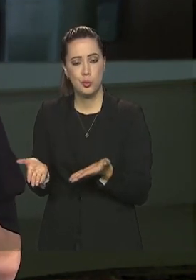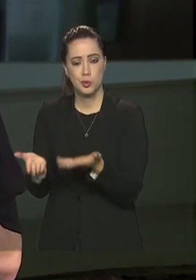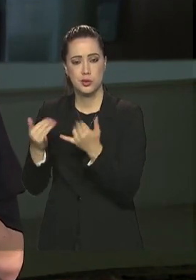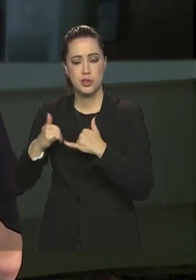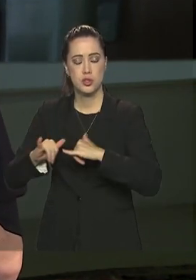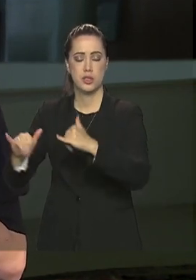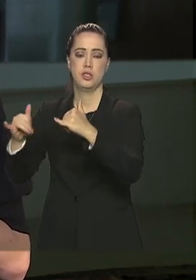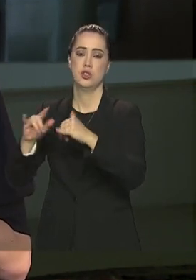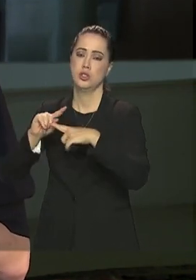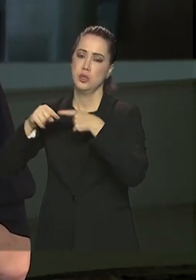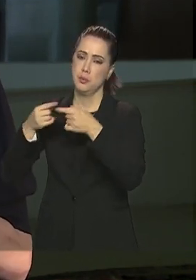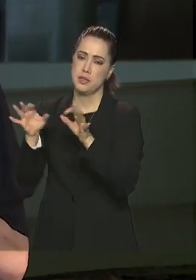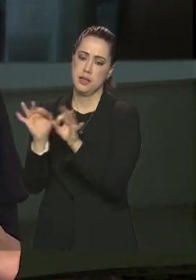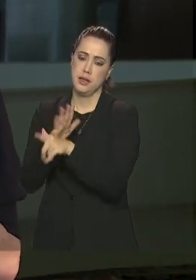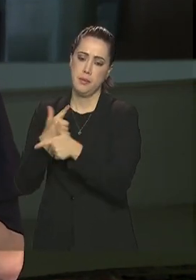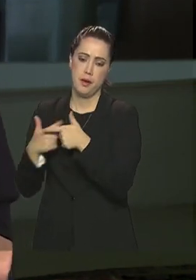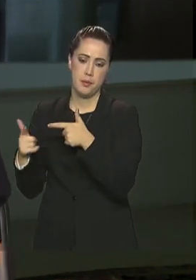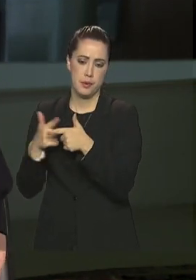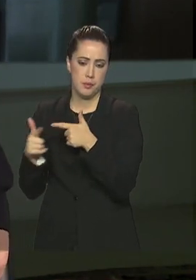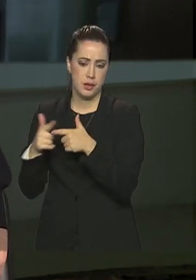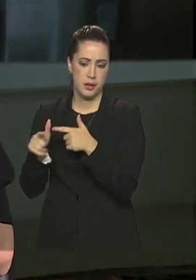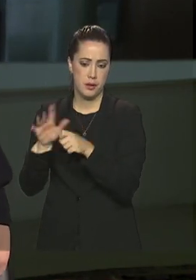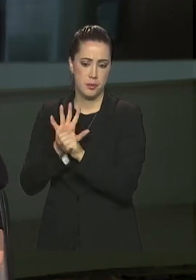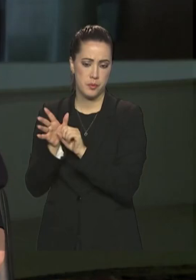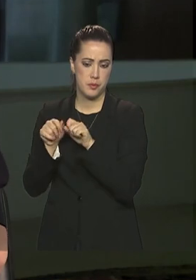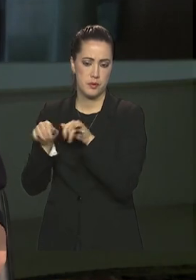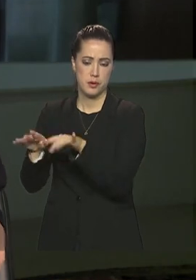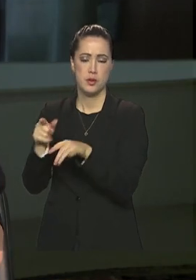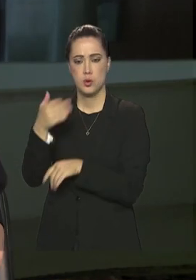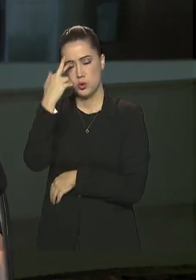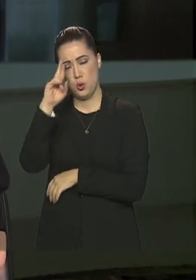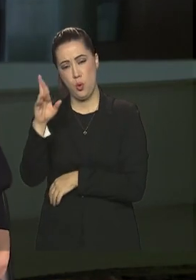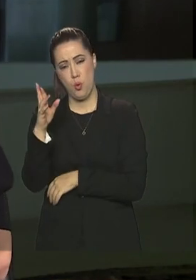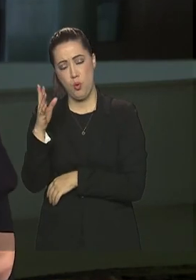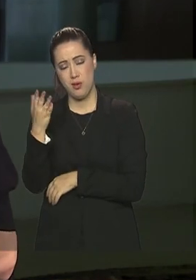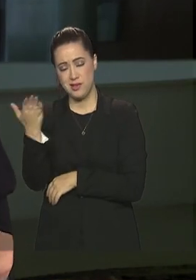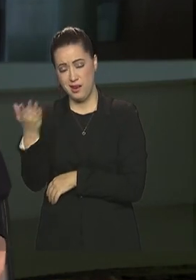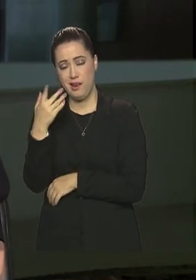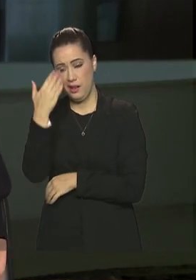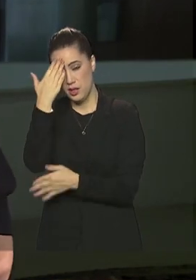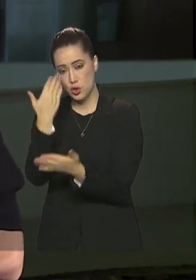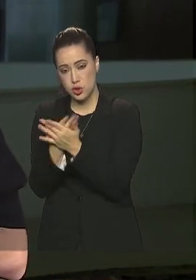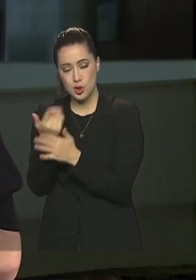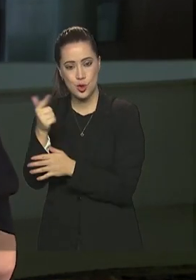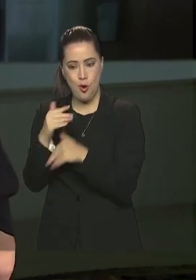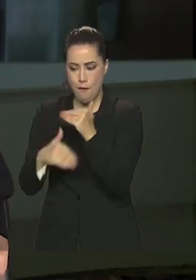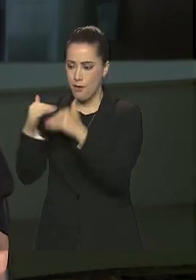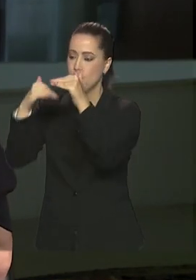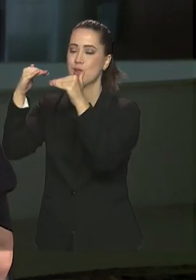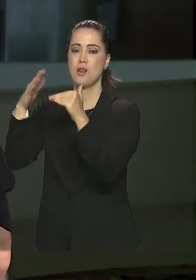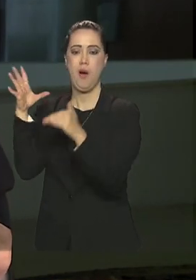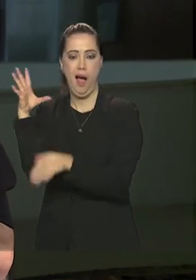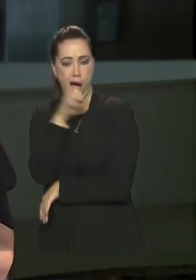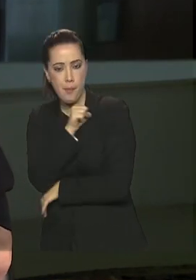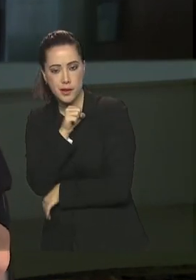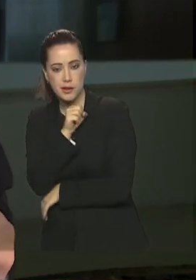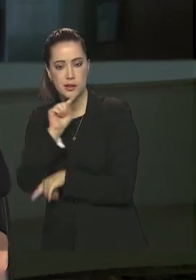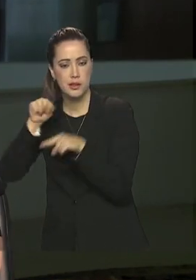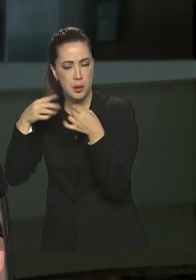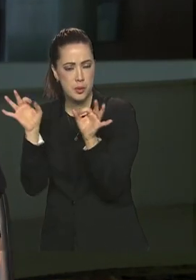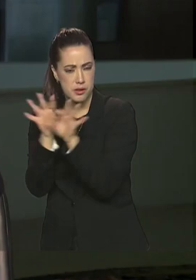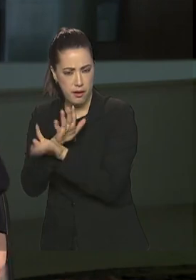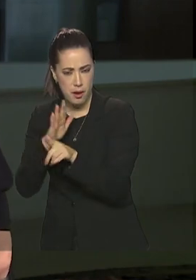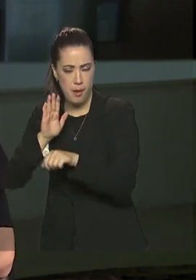período pós-pandemia. O senhor acredita, então, numa rápida retomada após essa crise,